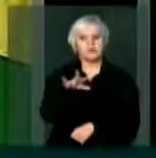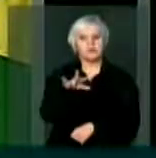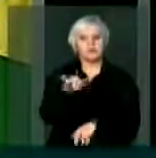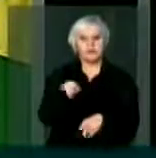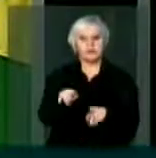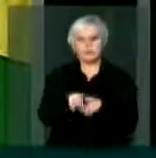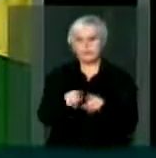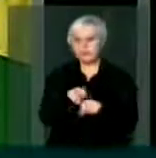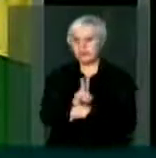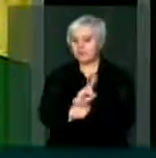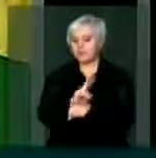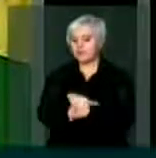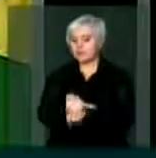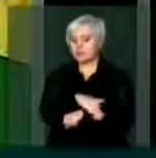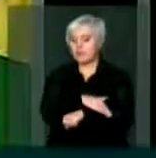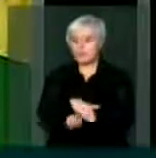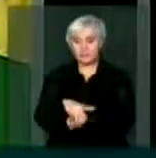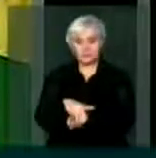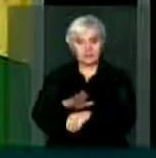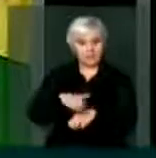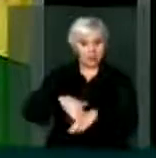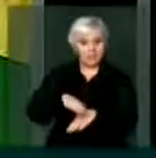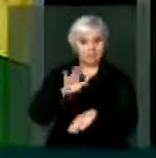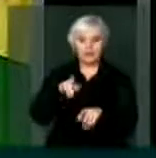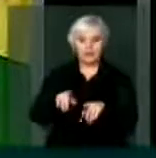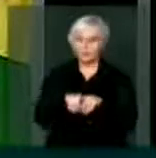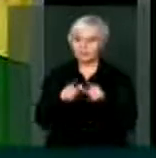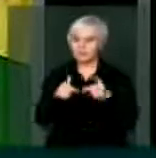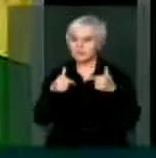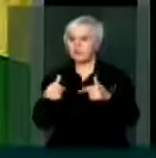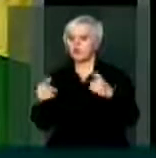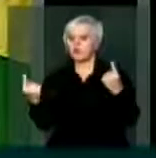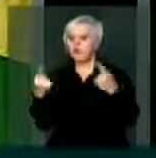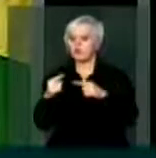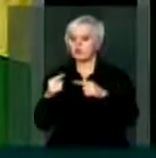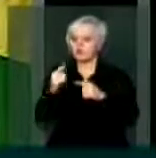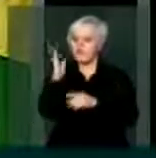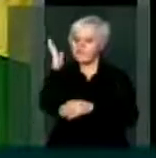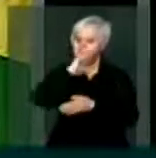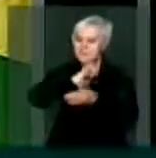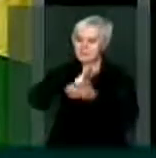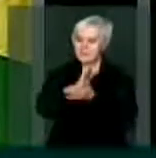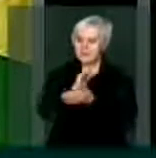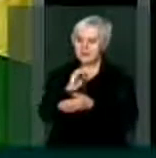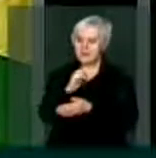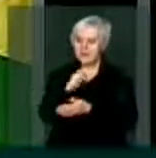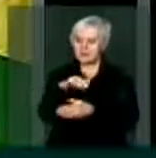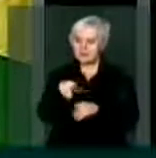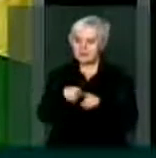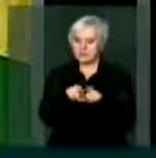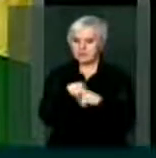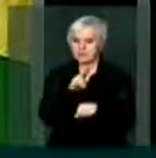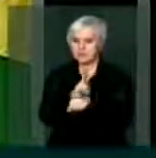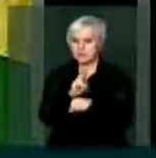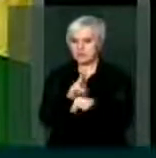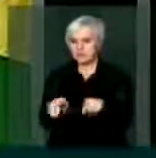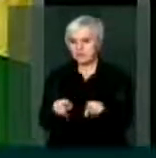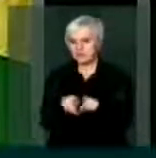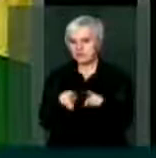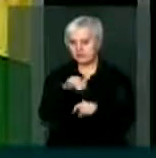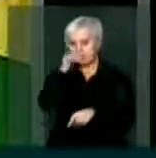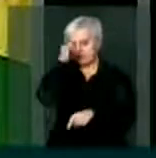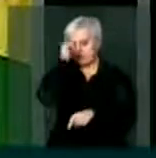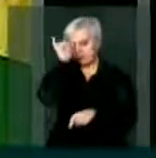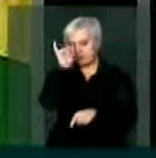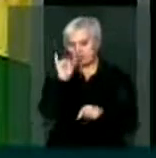além da vigilância das estradas, uma vez que também inclui o combate à criminalidade, na preservação, na repreensão do tráfico de armas,